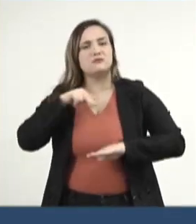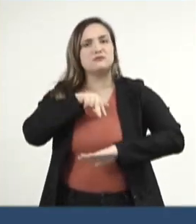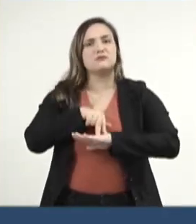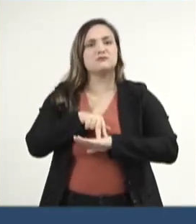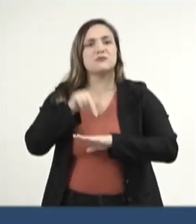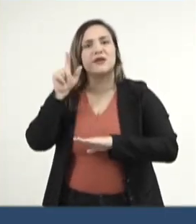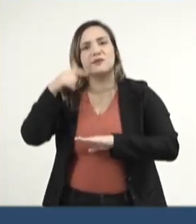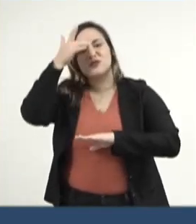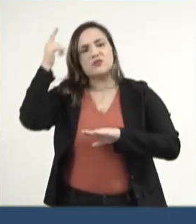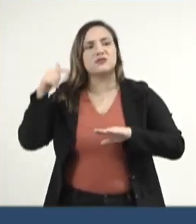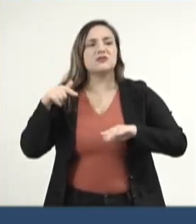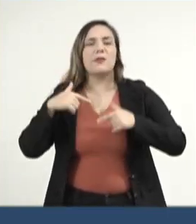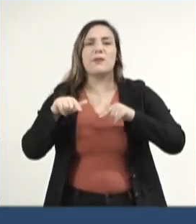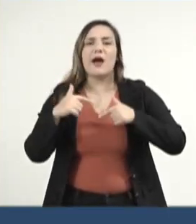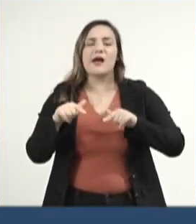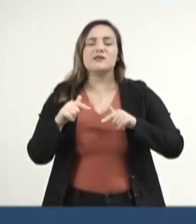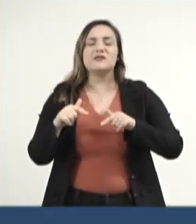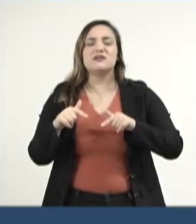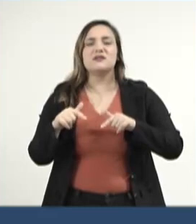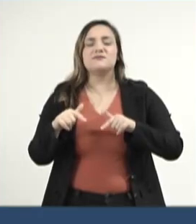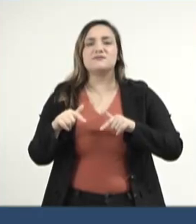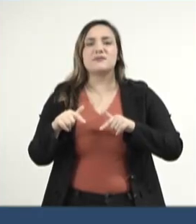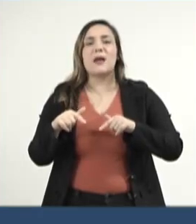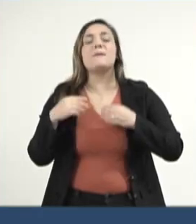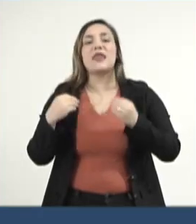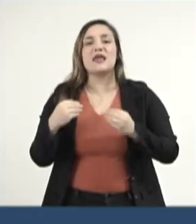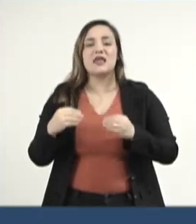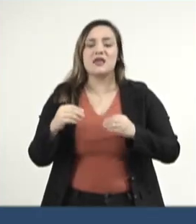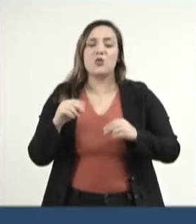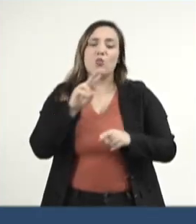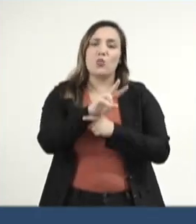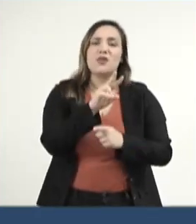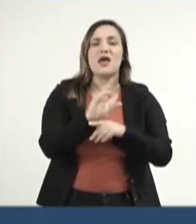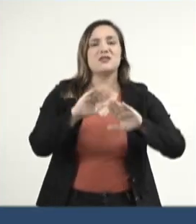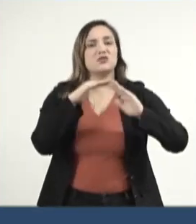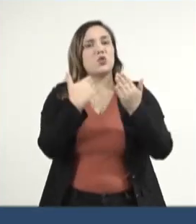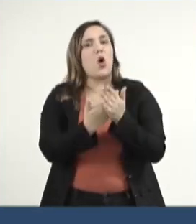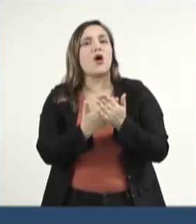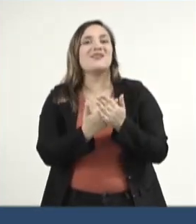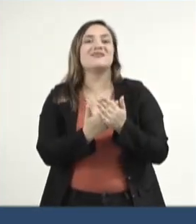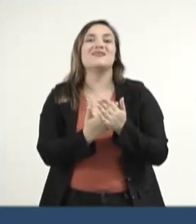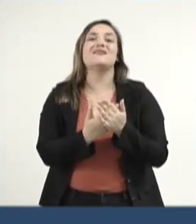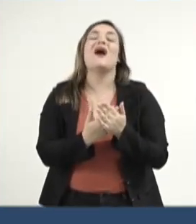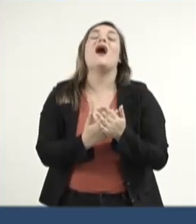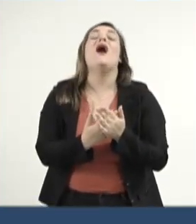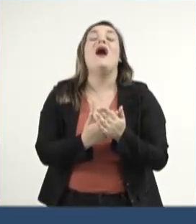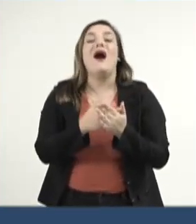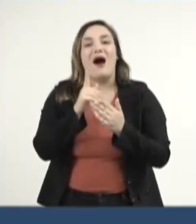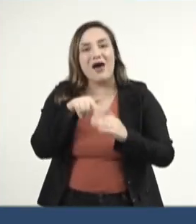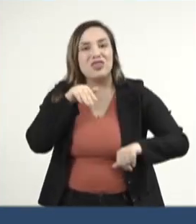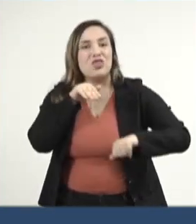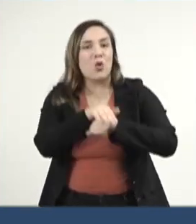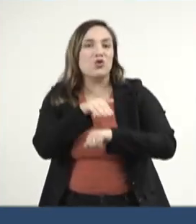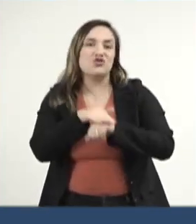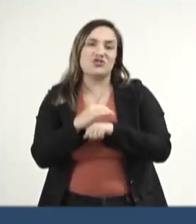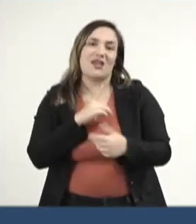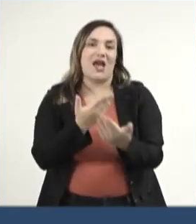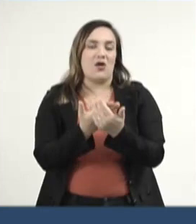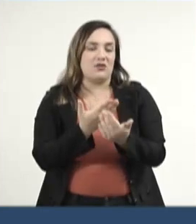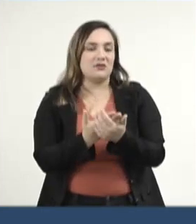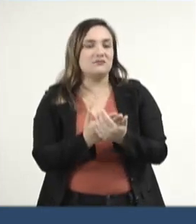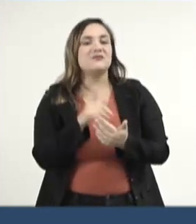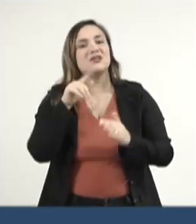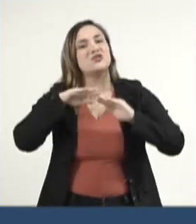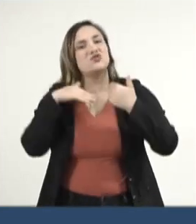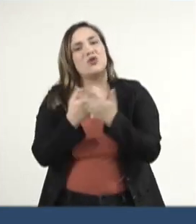período noturno. Essa solicitação nos foi encaminhada por representantes das comunidades escolares estaduais